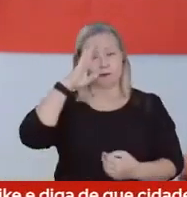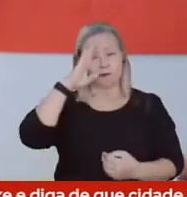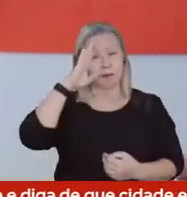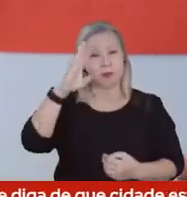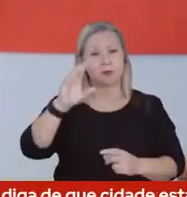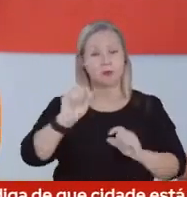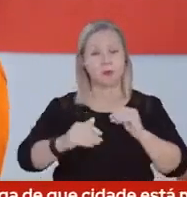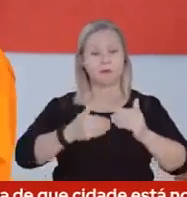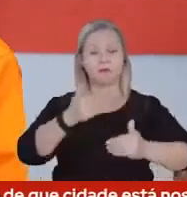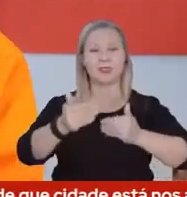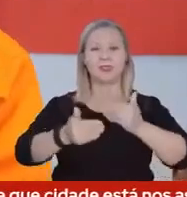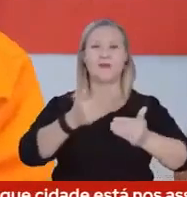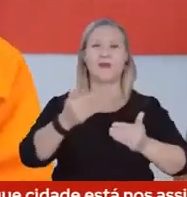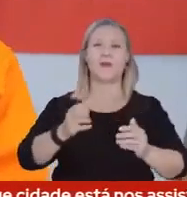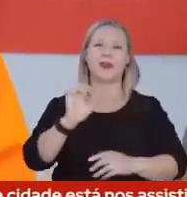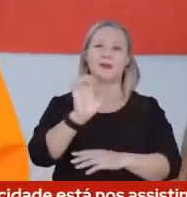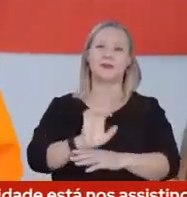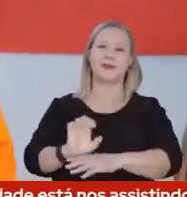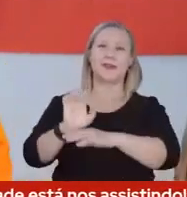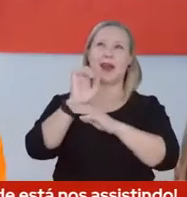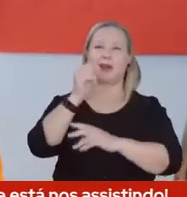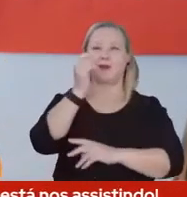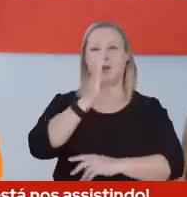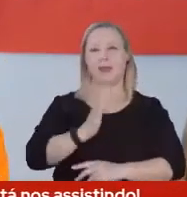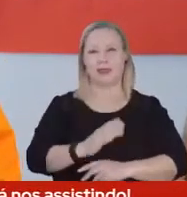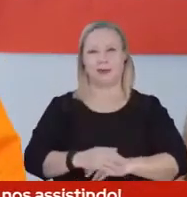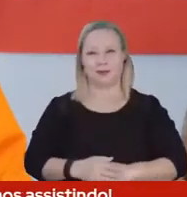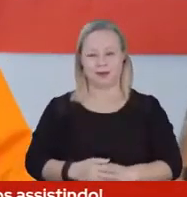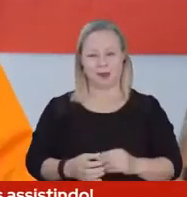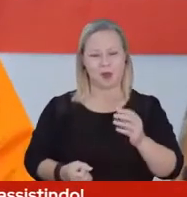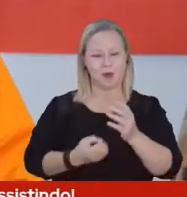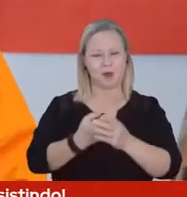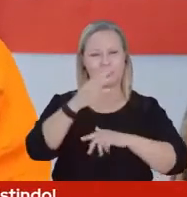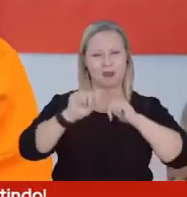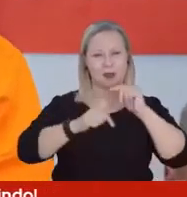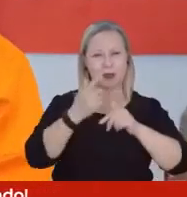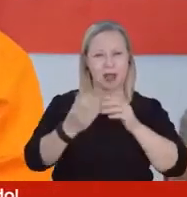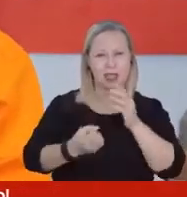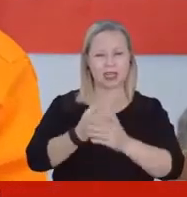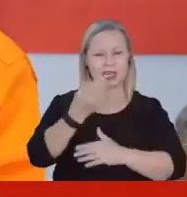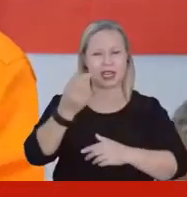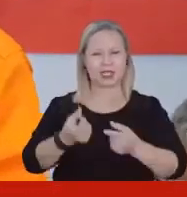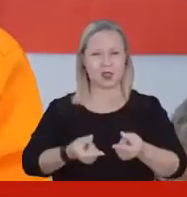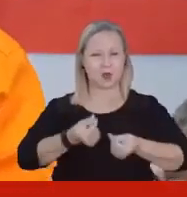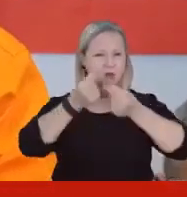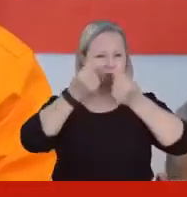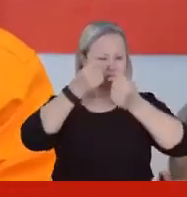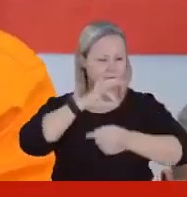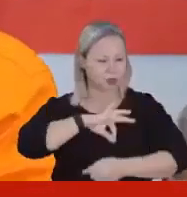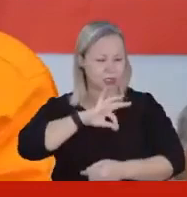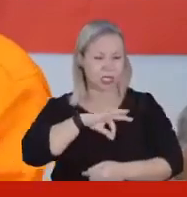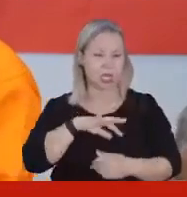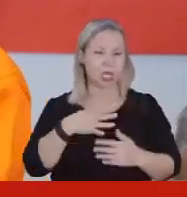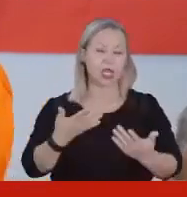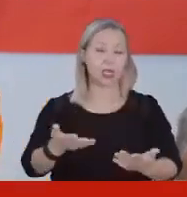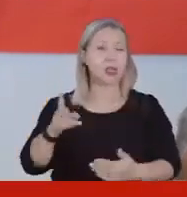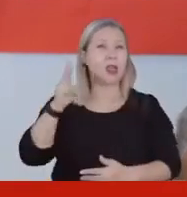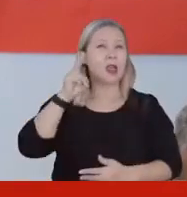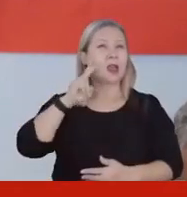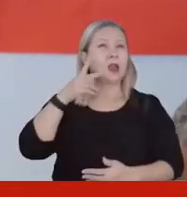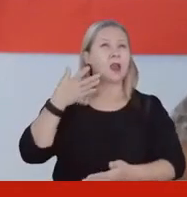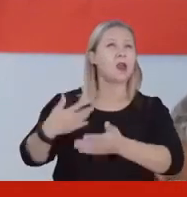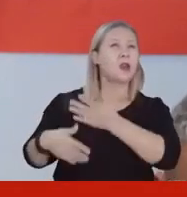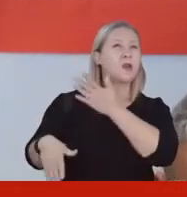Estado brasileiro, com geração de emprego, geração de renda. Eu me lembro muito bem, Freixo, que o primeiro programa de